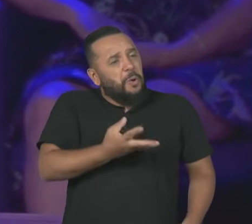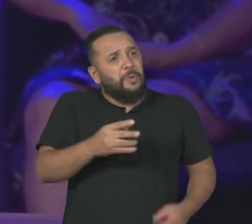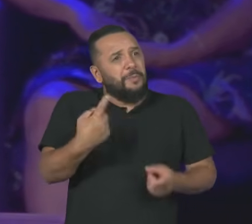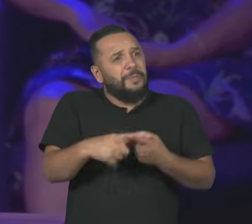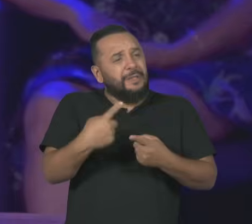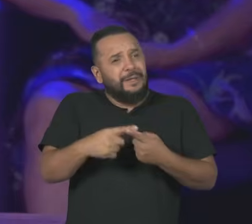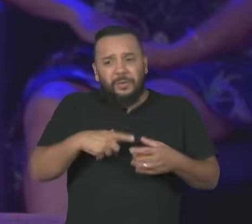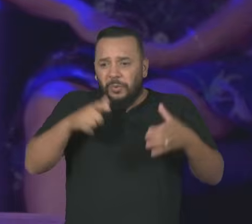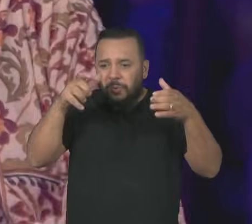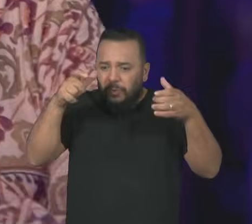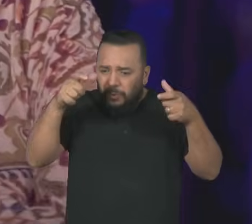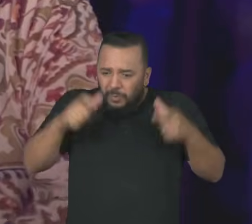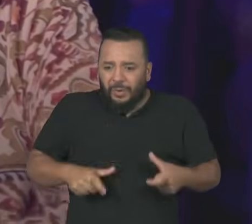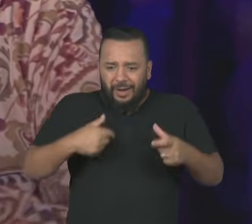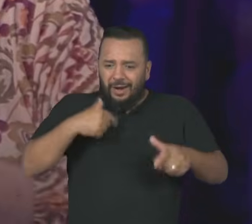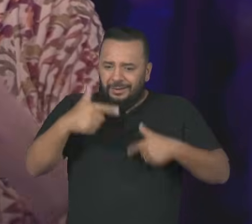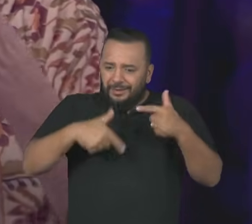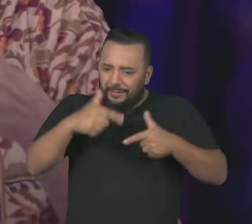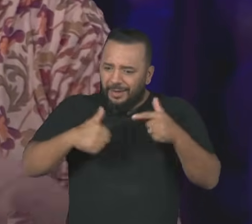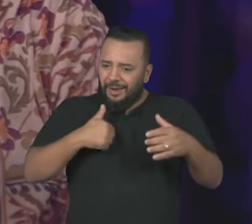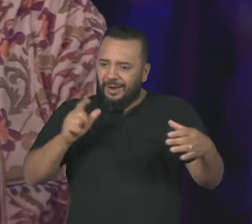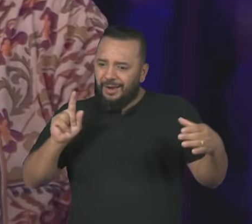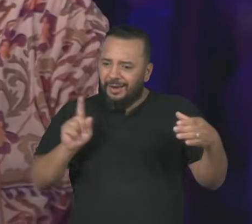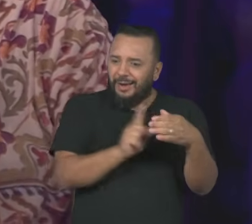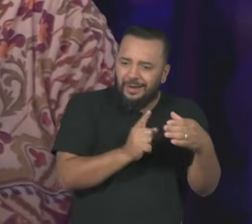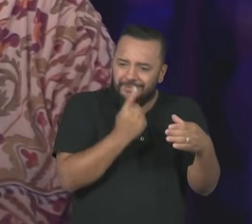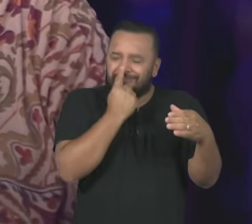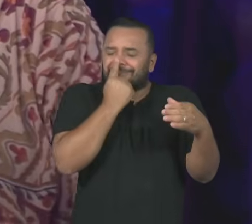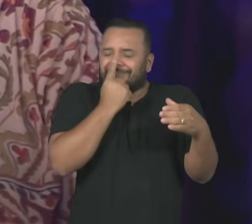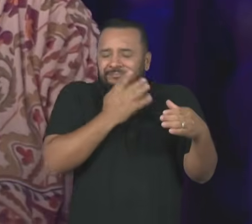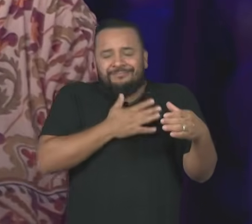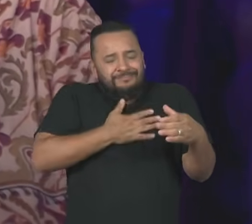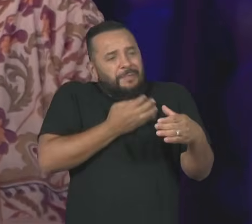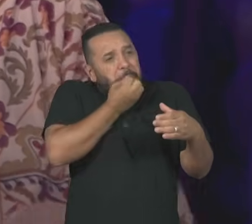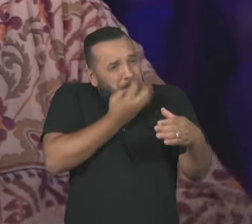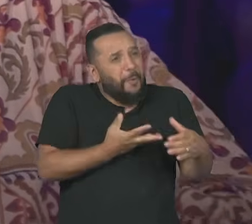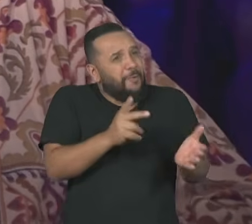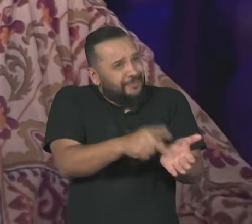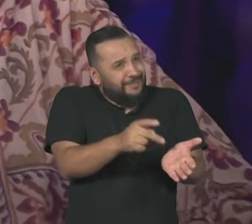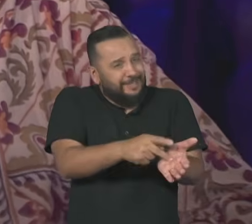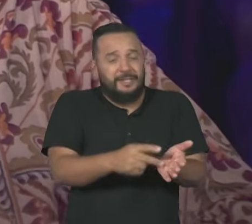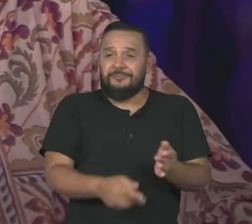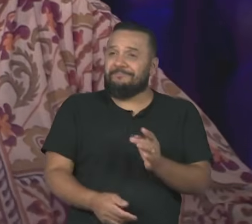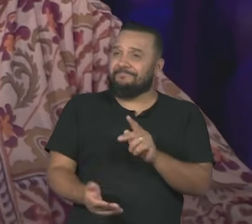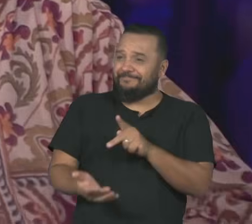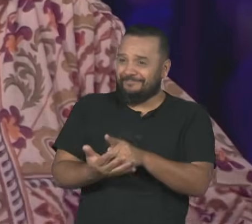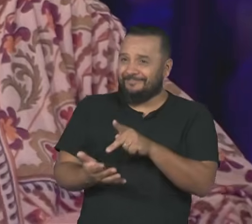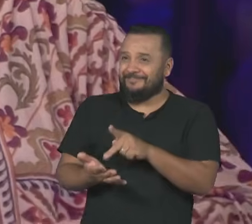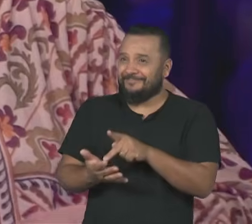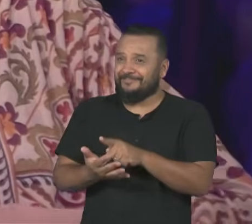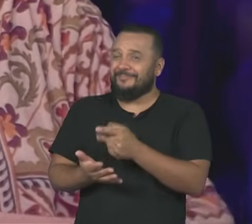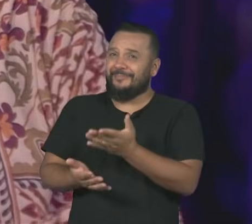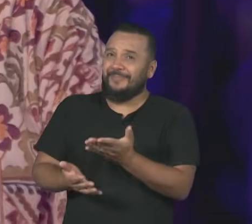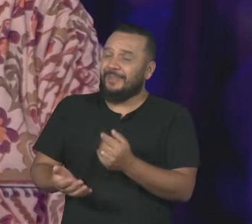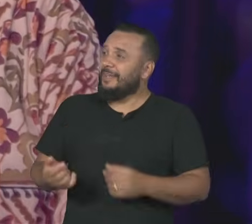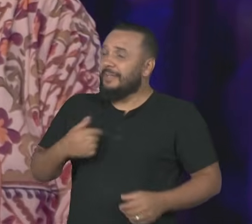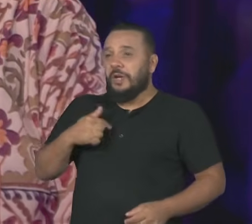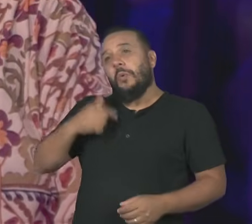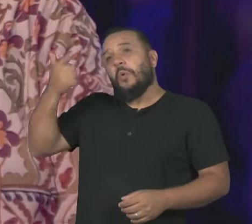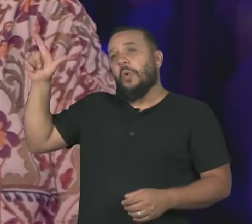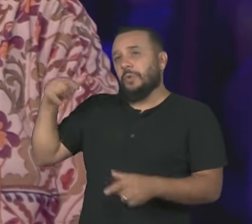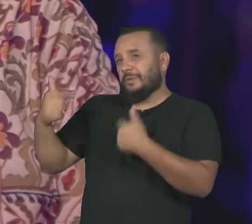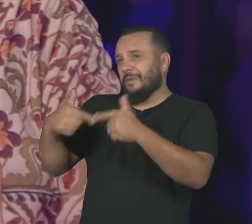né? E eu digo a vocês, que eu não me vejo fazendo